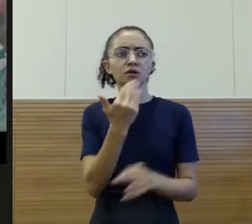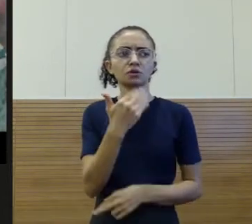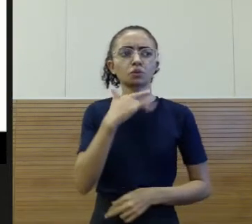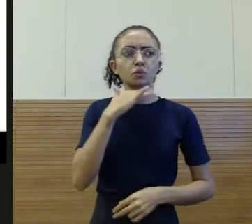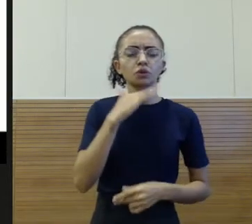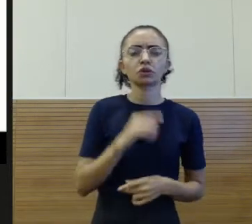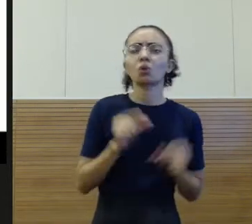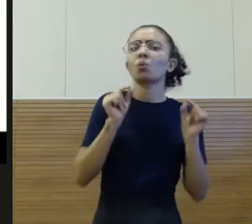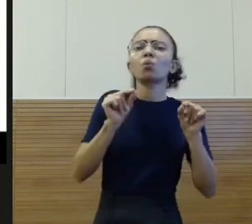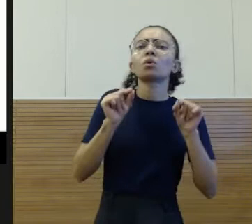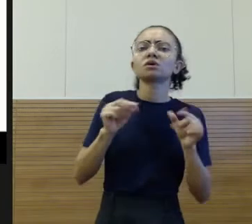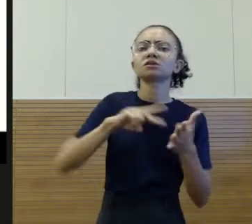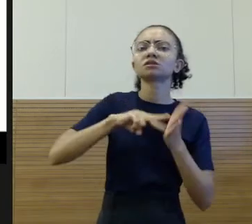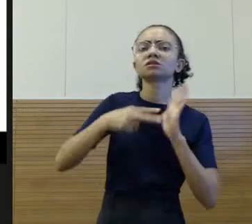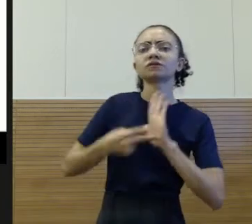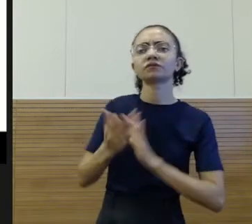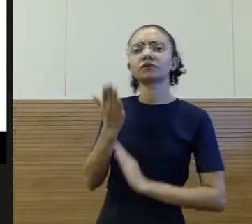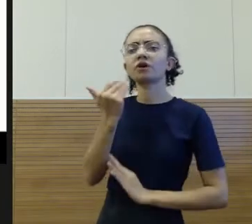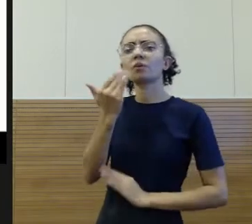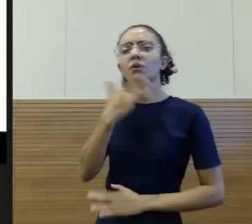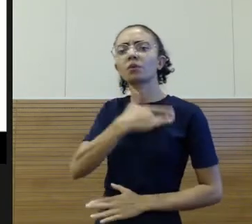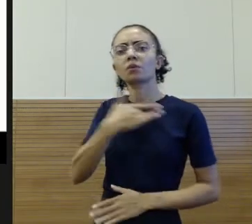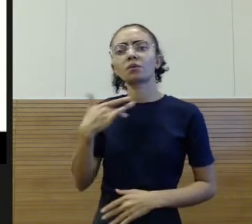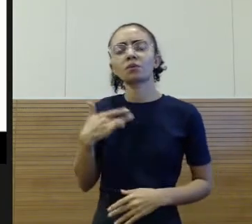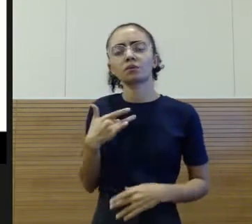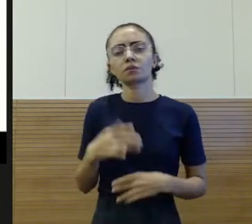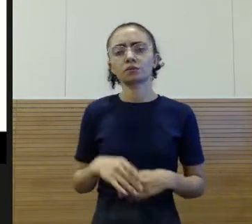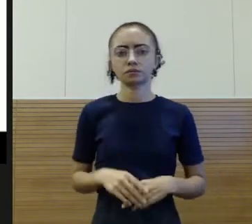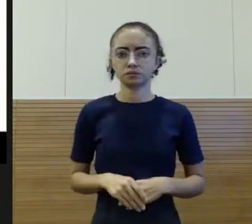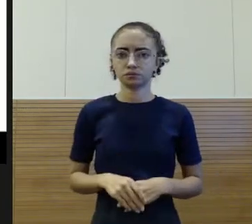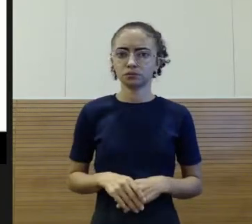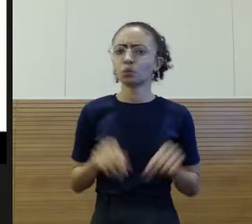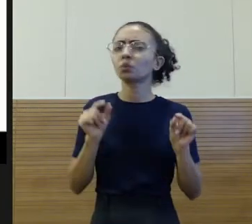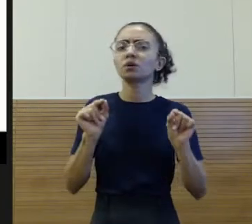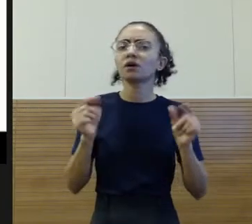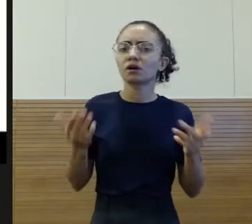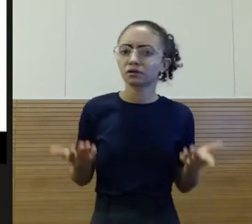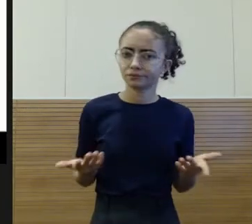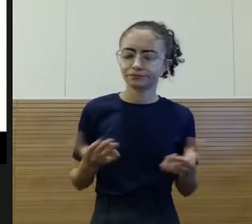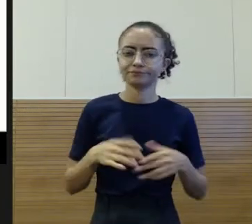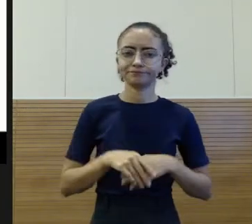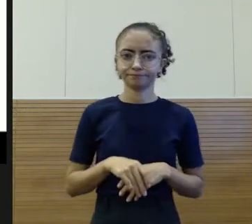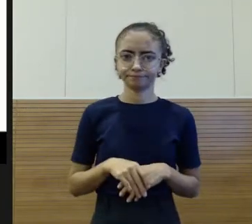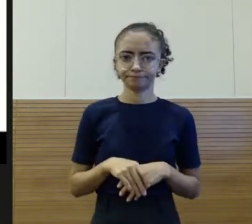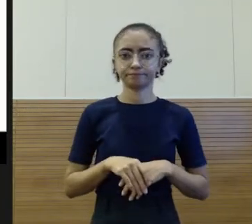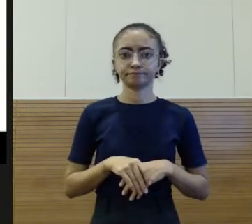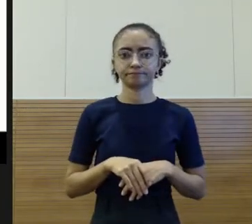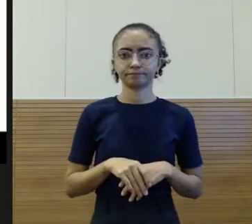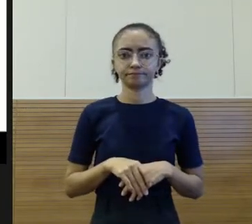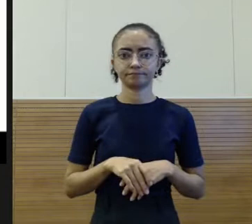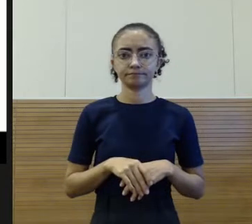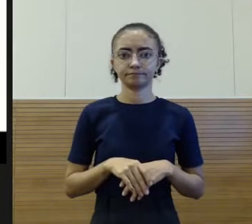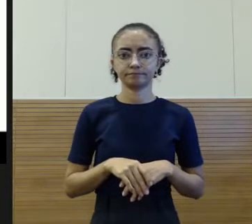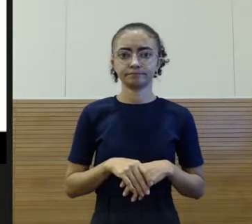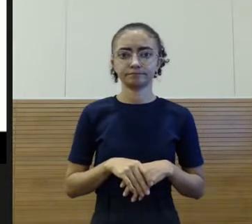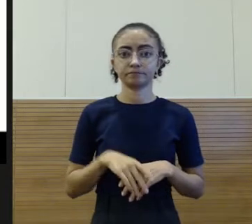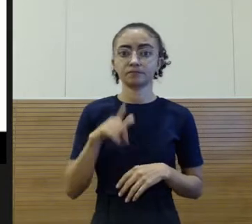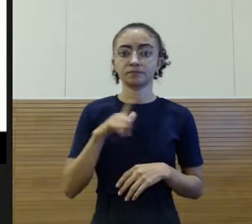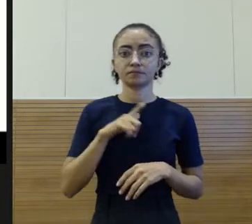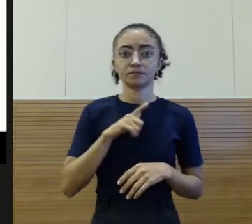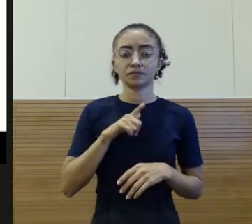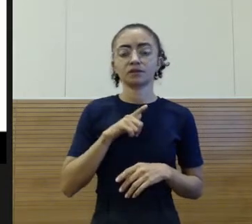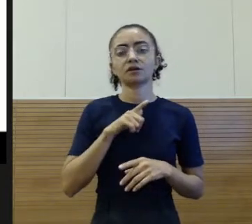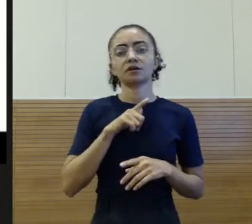uma alimentação saudável? O que é, então, uma alimentação saudável? São usados